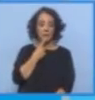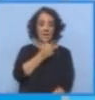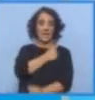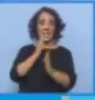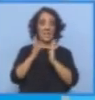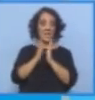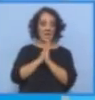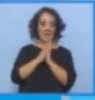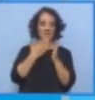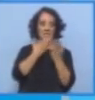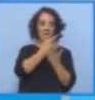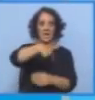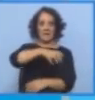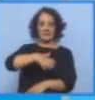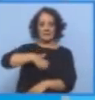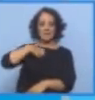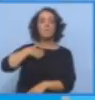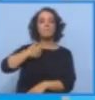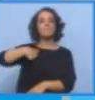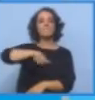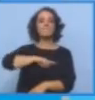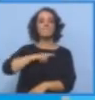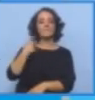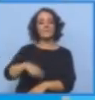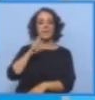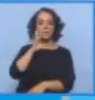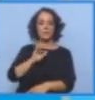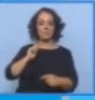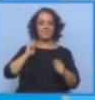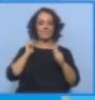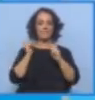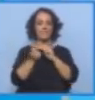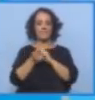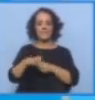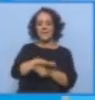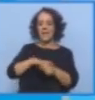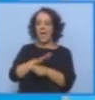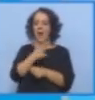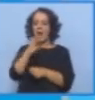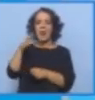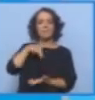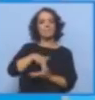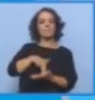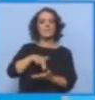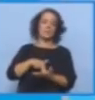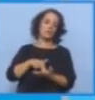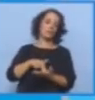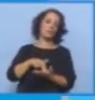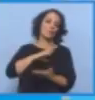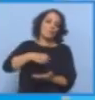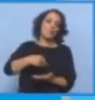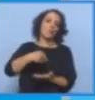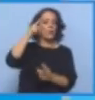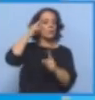porque está a fazer bem o seu serviço, é porque se está a procurar renovar e situar-se no mundo para a salvação de todos. Portanto, se